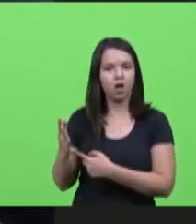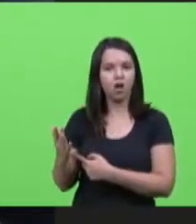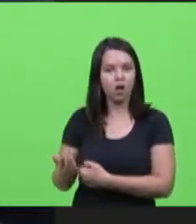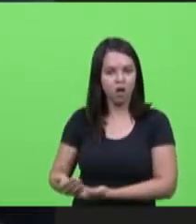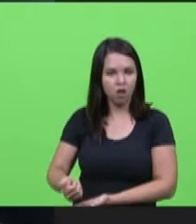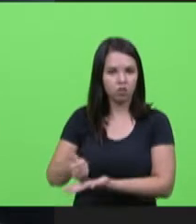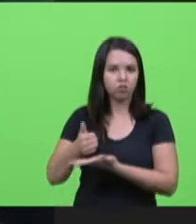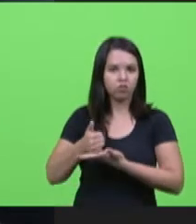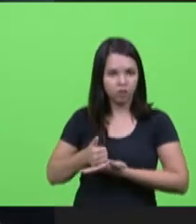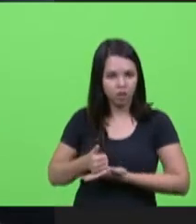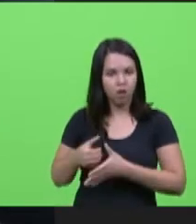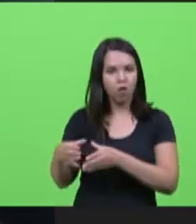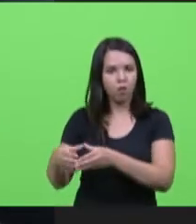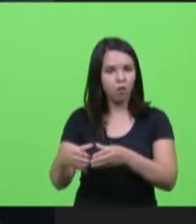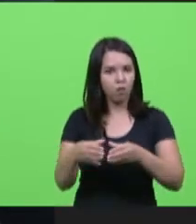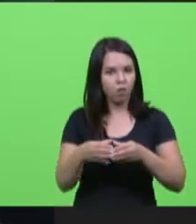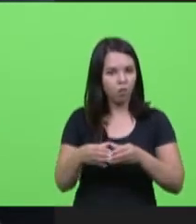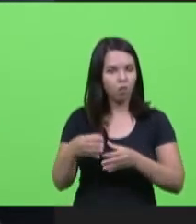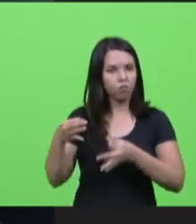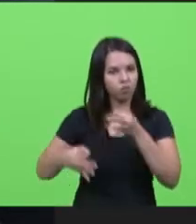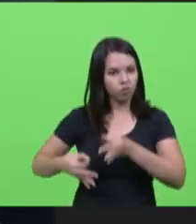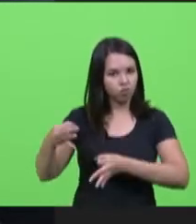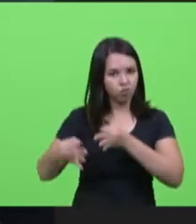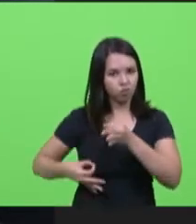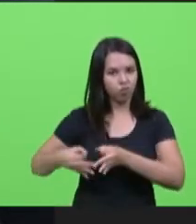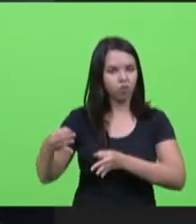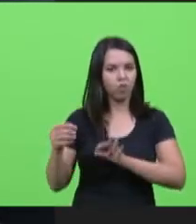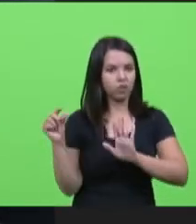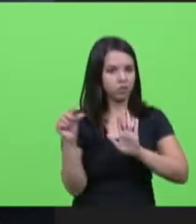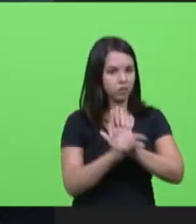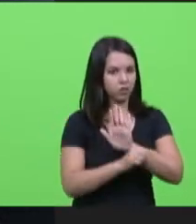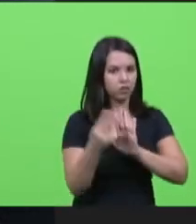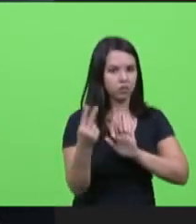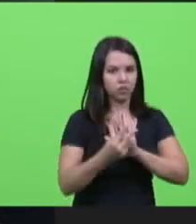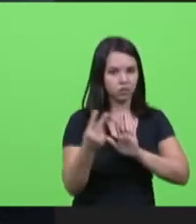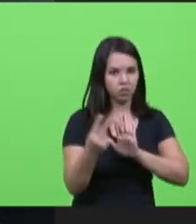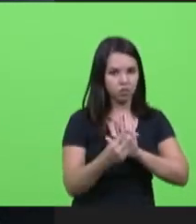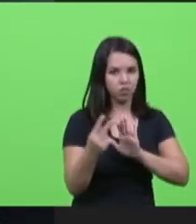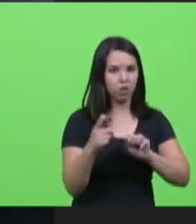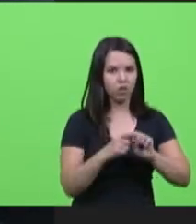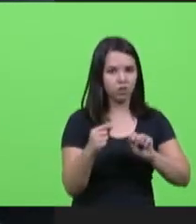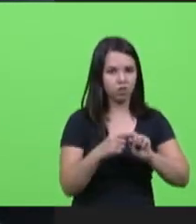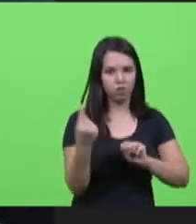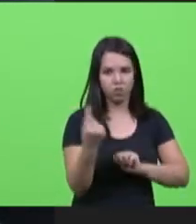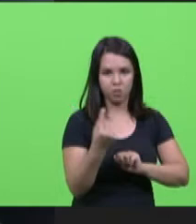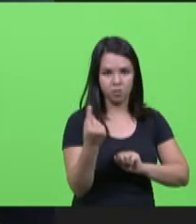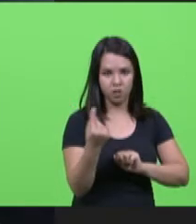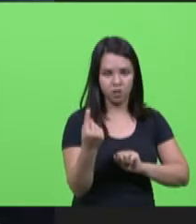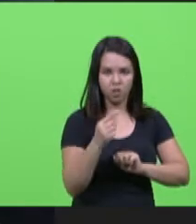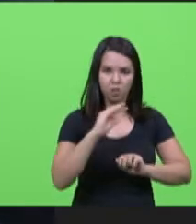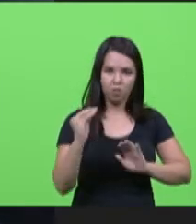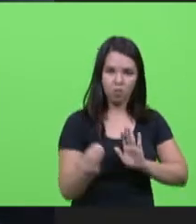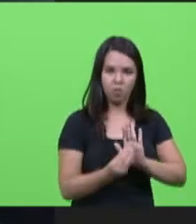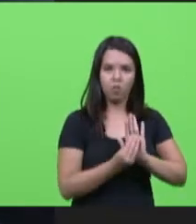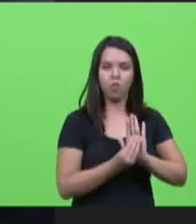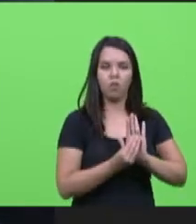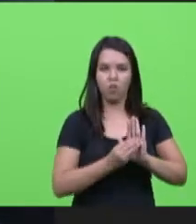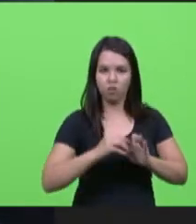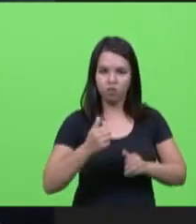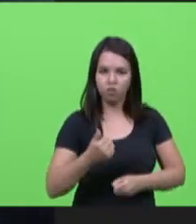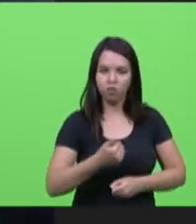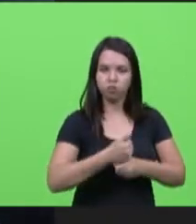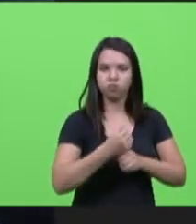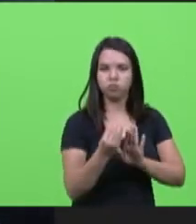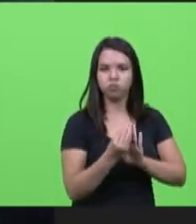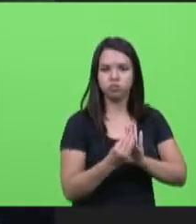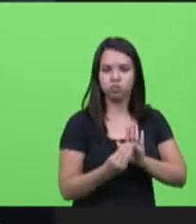e está constando também no inciso 2º do artigo 1º. As restrições do